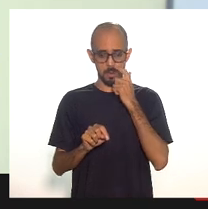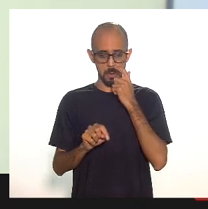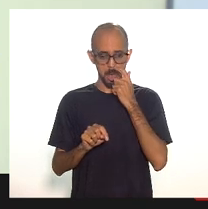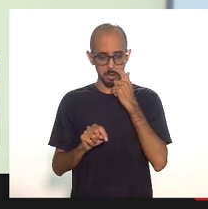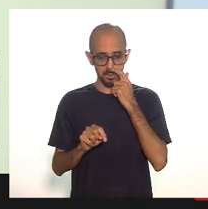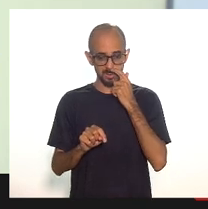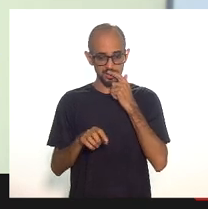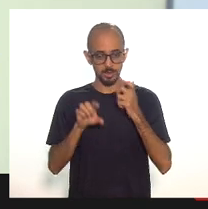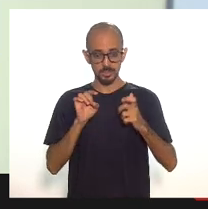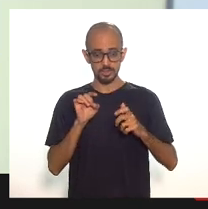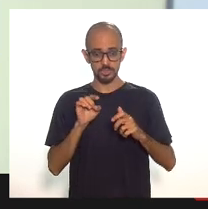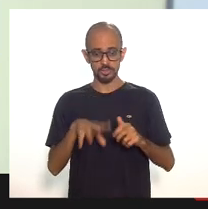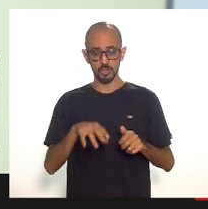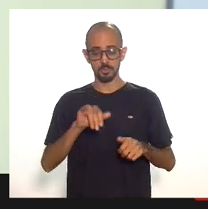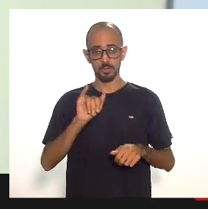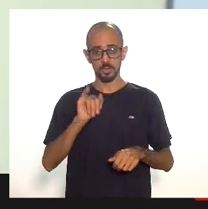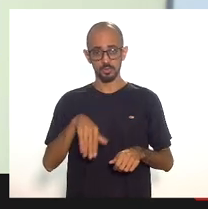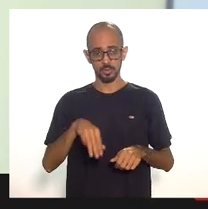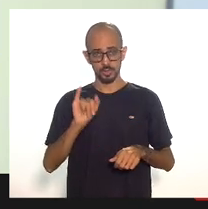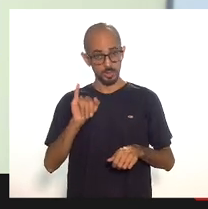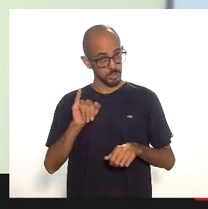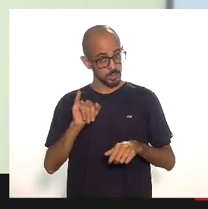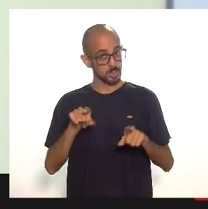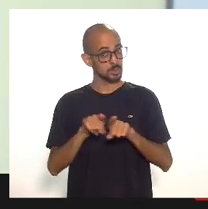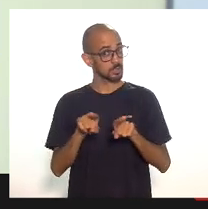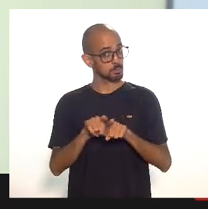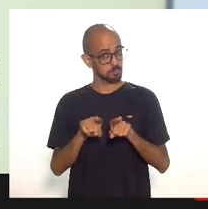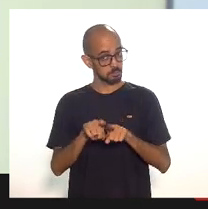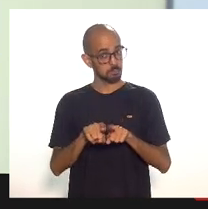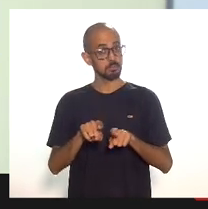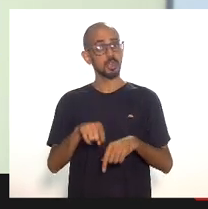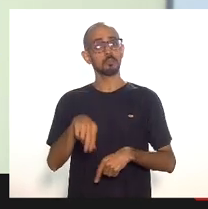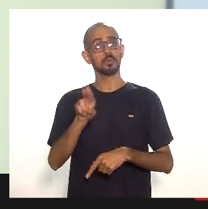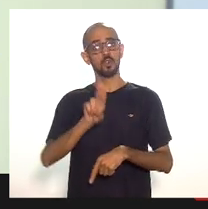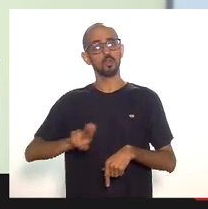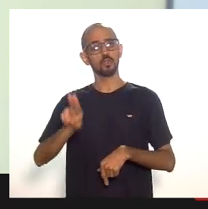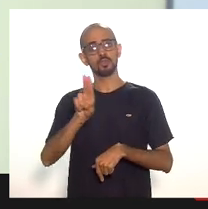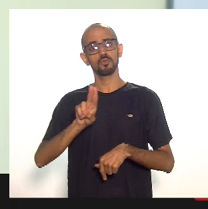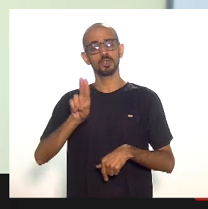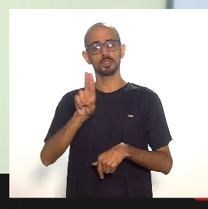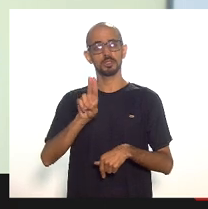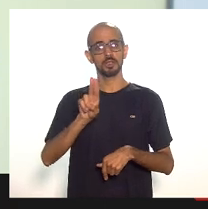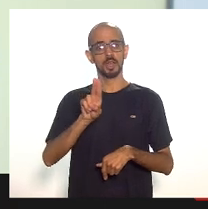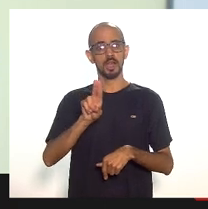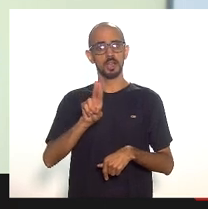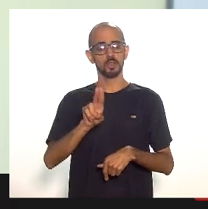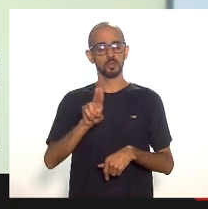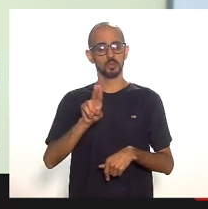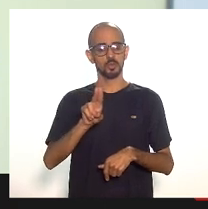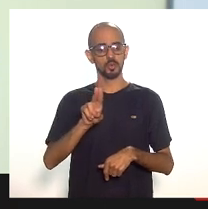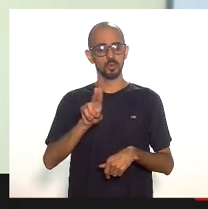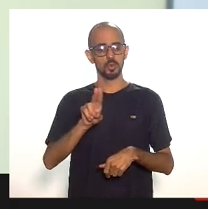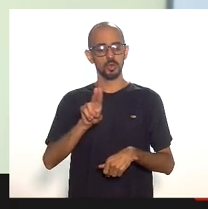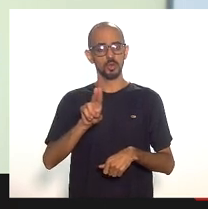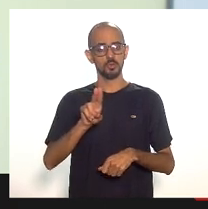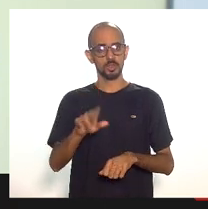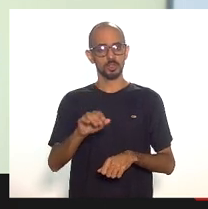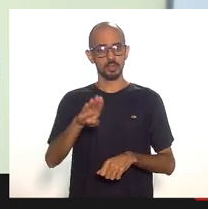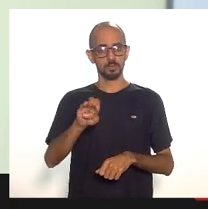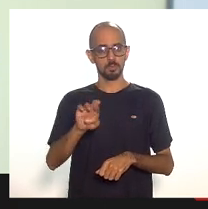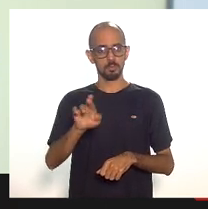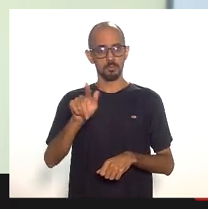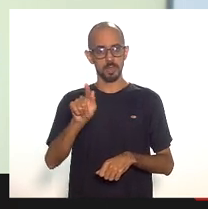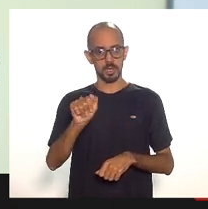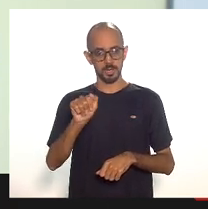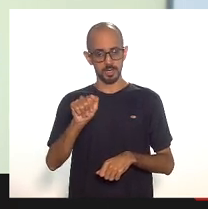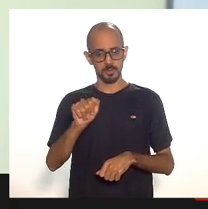para o próprio INE, mas também para o Hospital Universitário Clementino Fraga Filho, que também recebe recursos